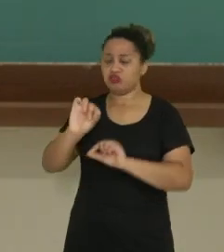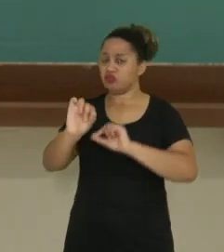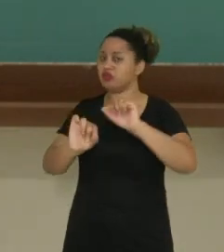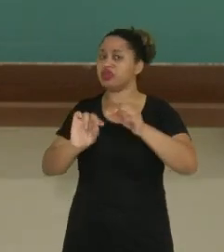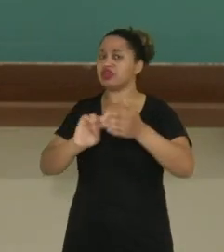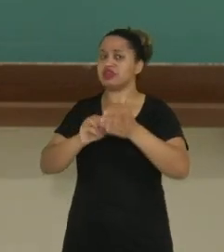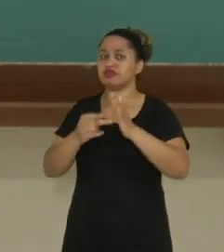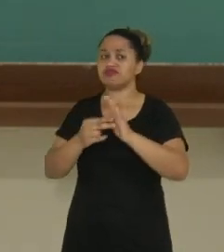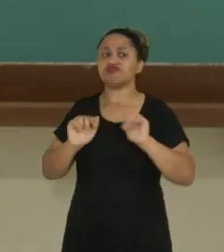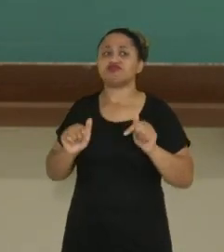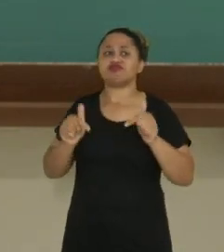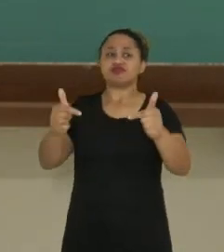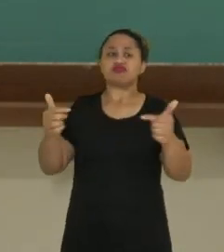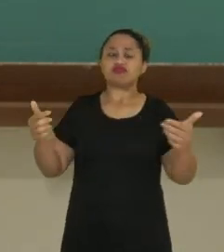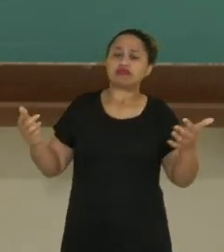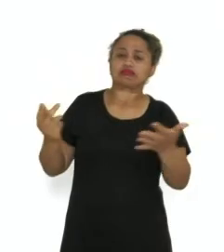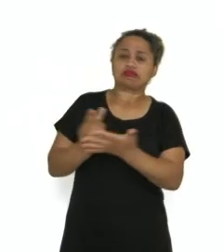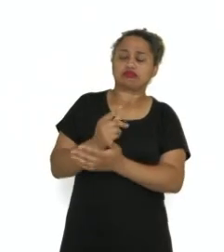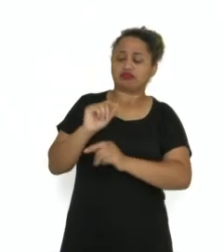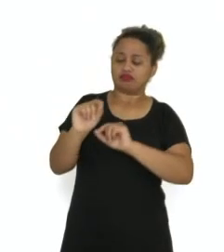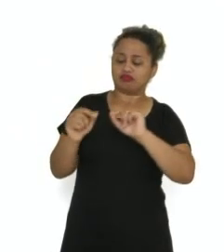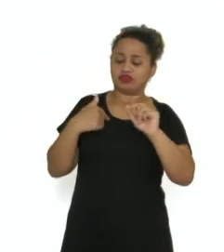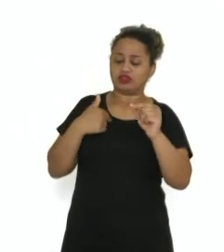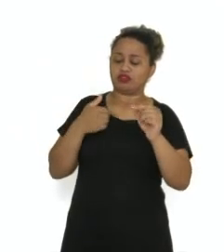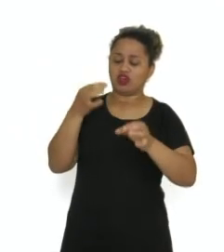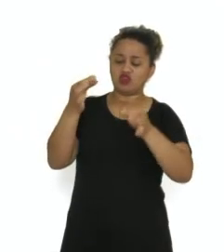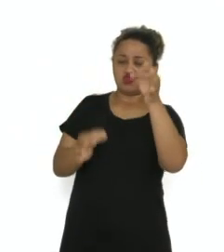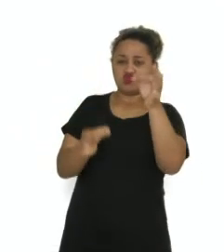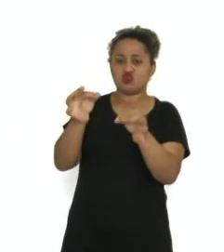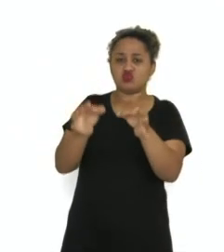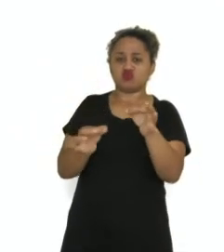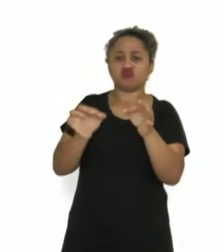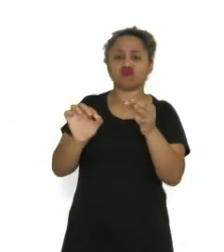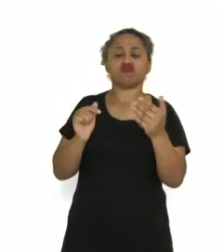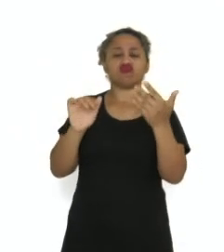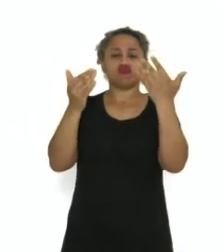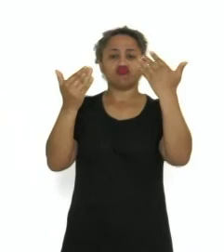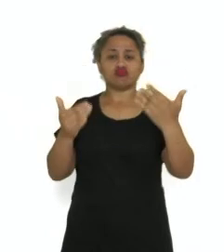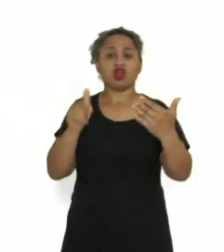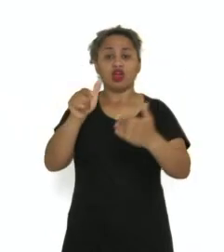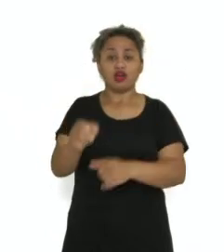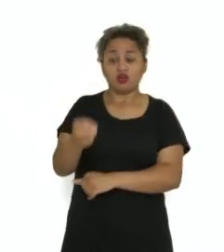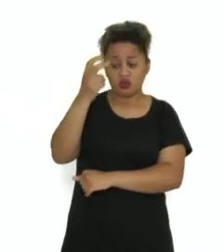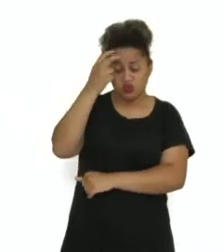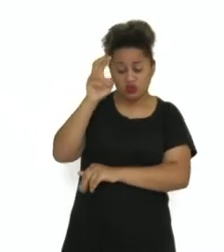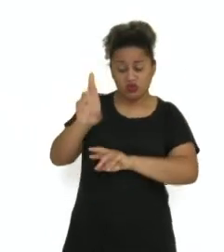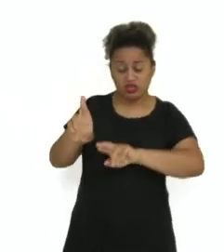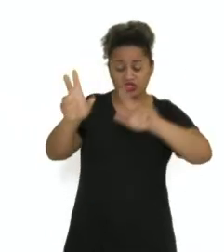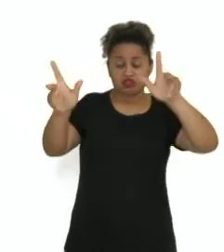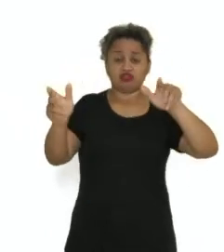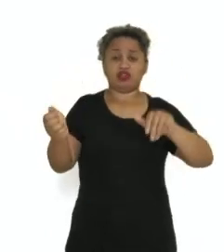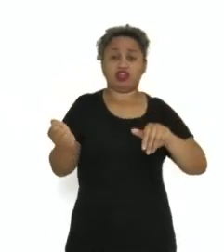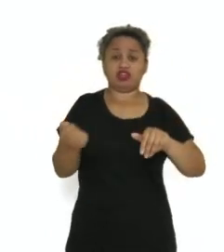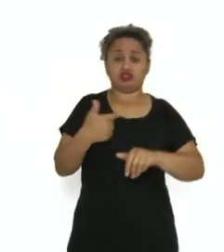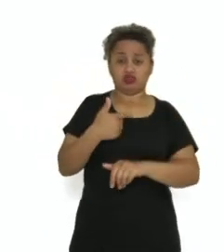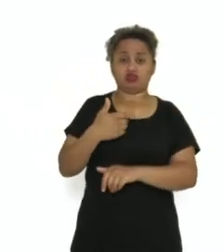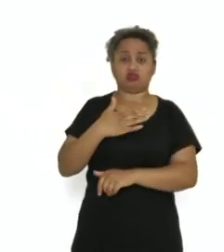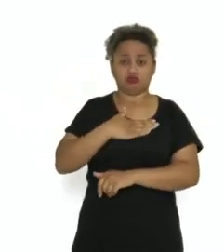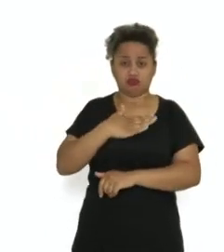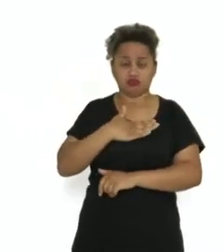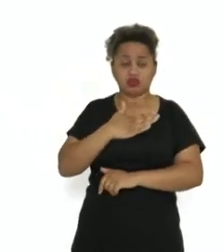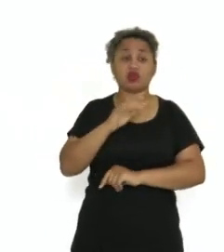atitude errônea de, ao analisar ou até mesmo julgar uma cultura diferente da nossa, a partir